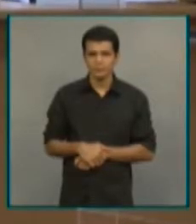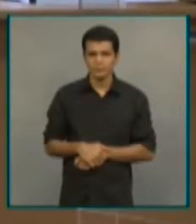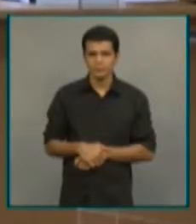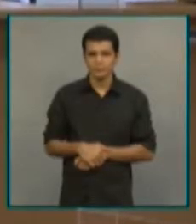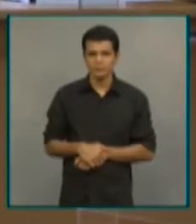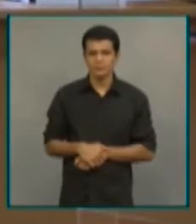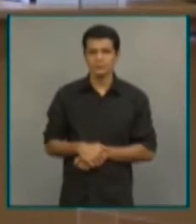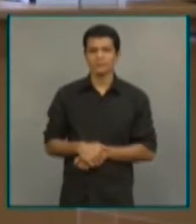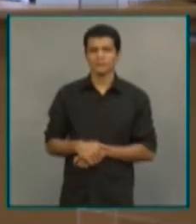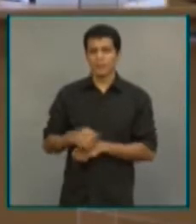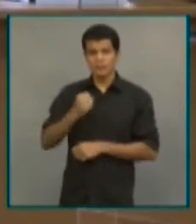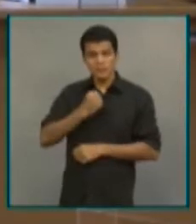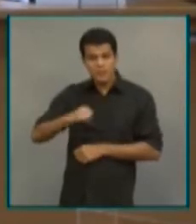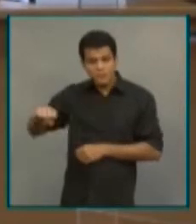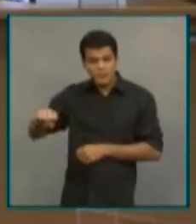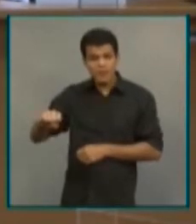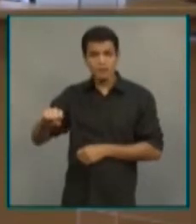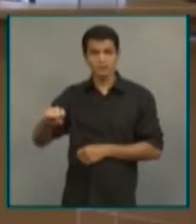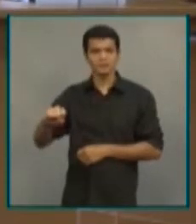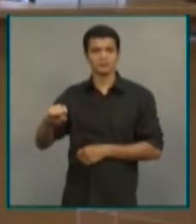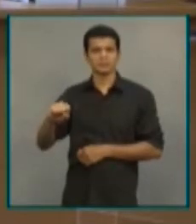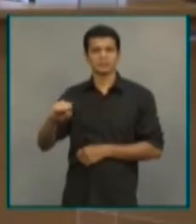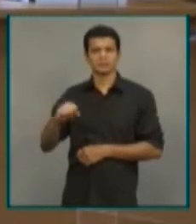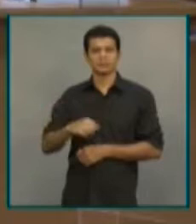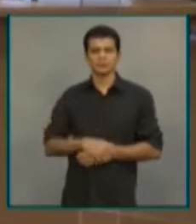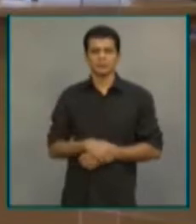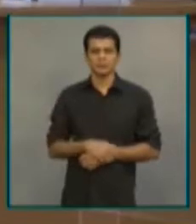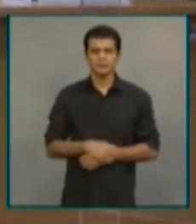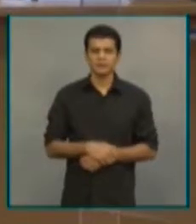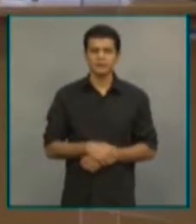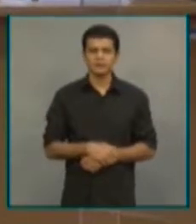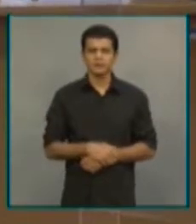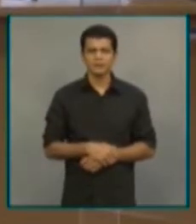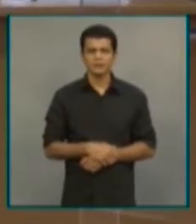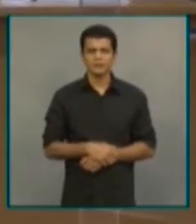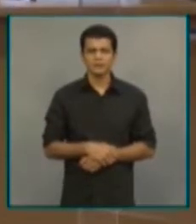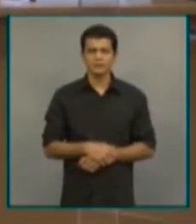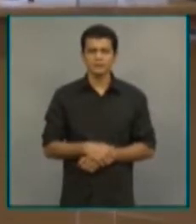Defesa e prerrogativas, cara deputada. Candidata Regina.